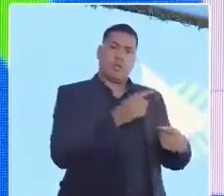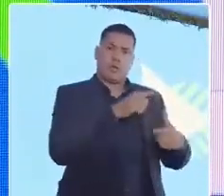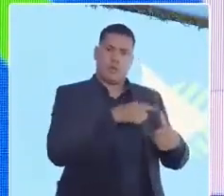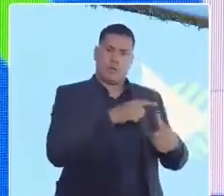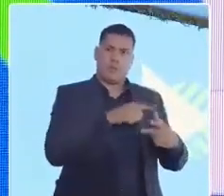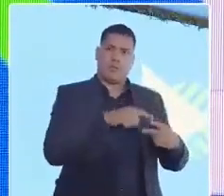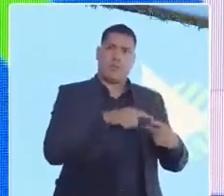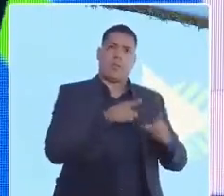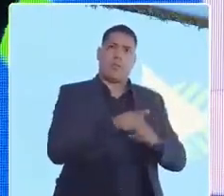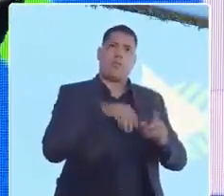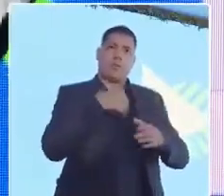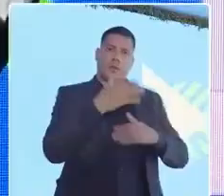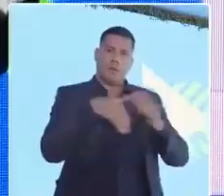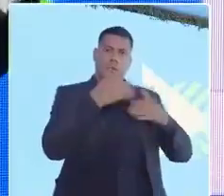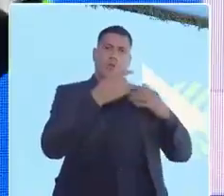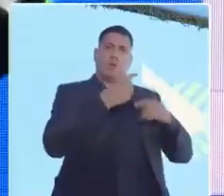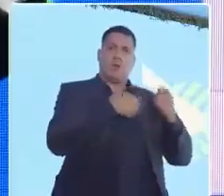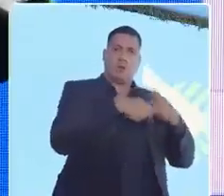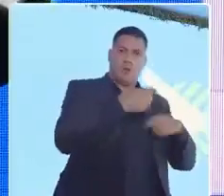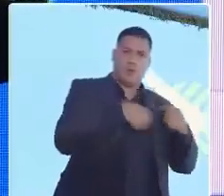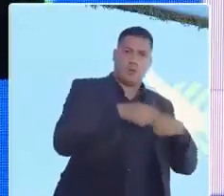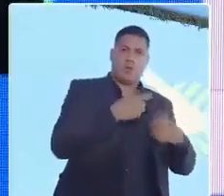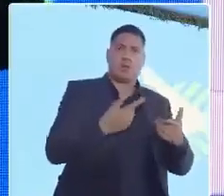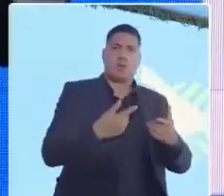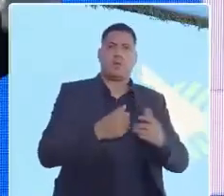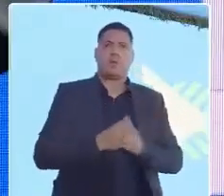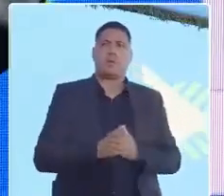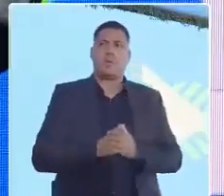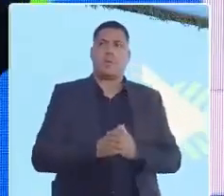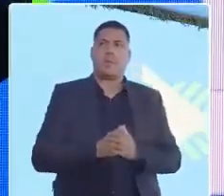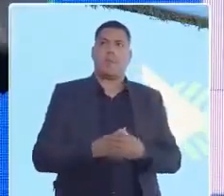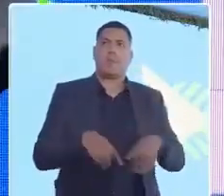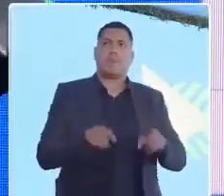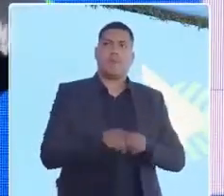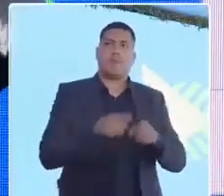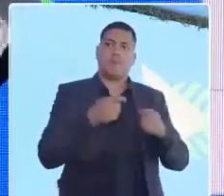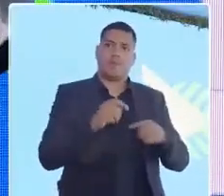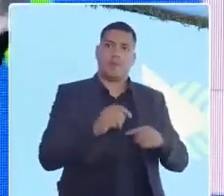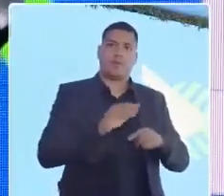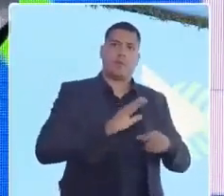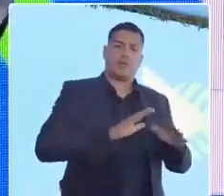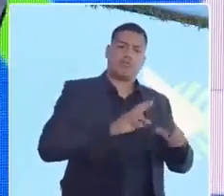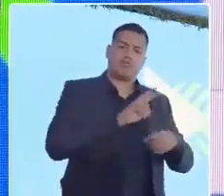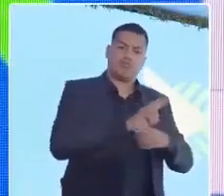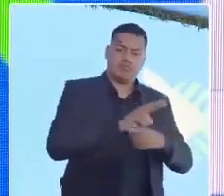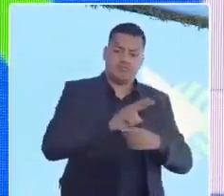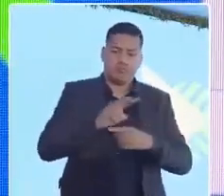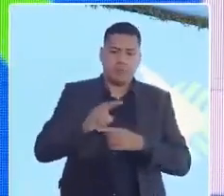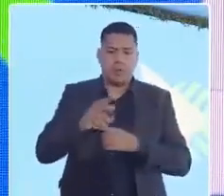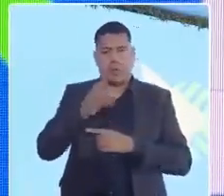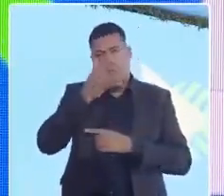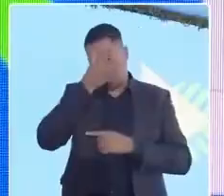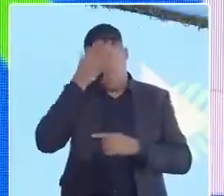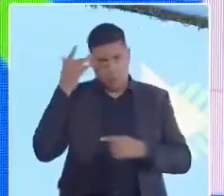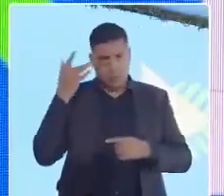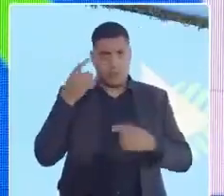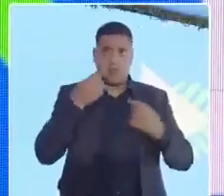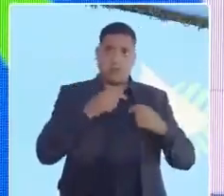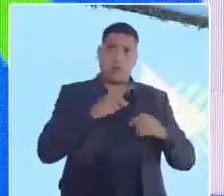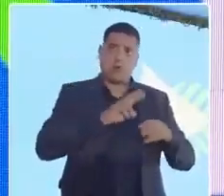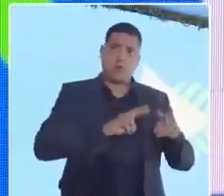a bioeconomia tem que dar alternativas tem que cuidar das pessoas tem que cuidar das